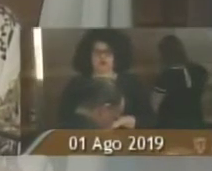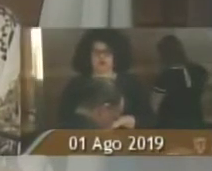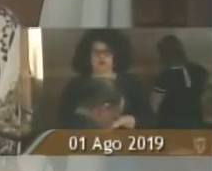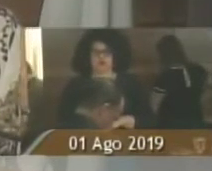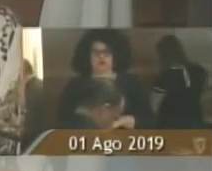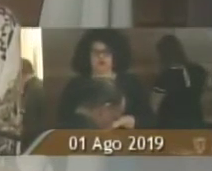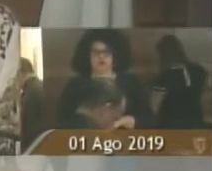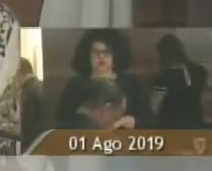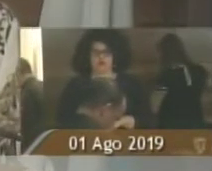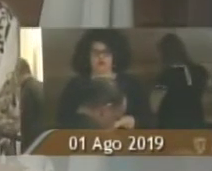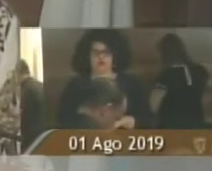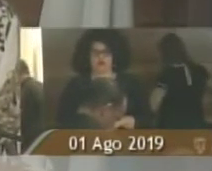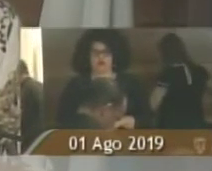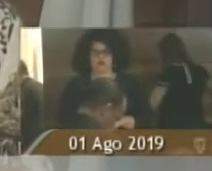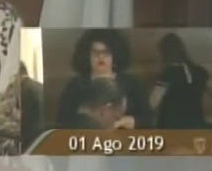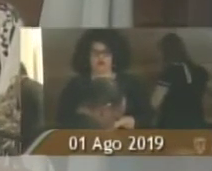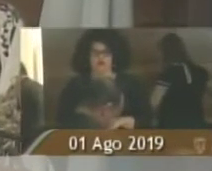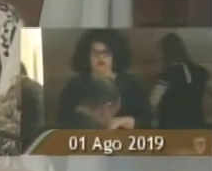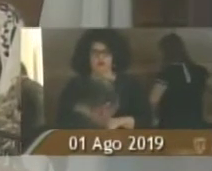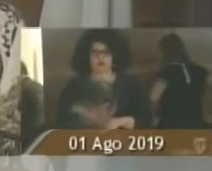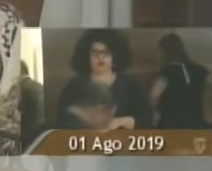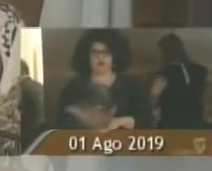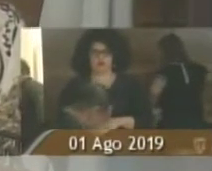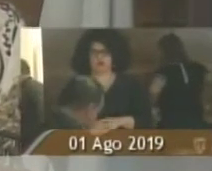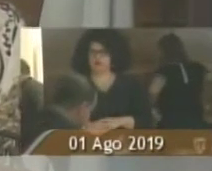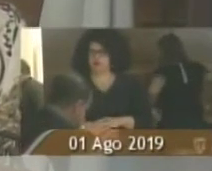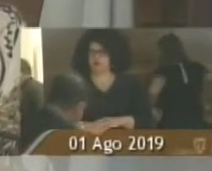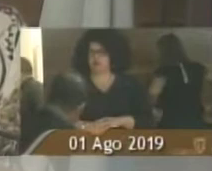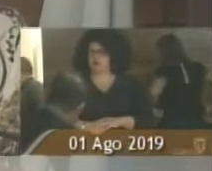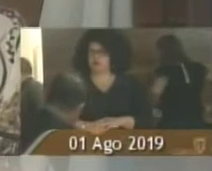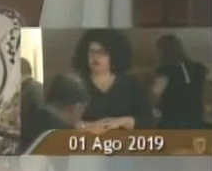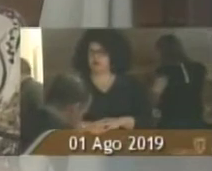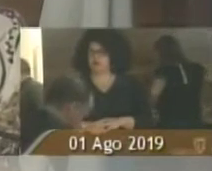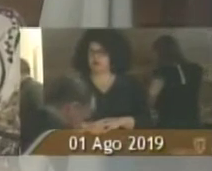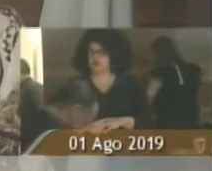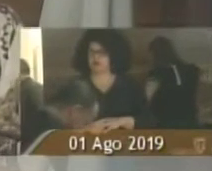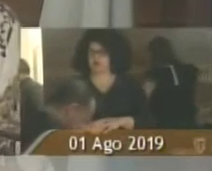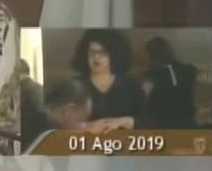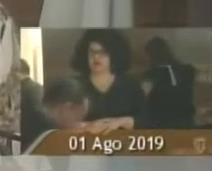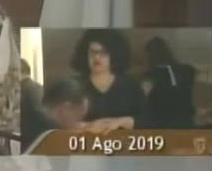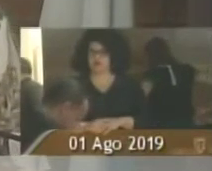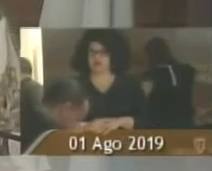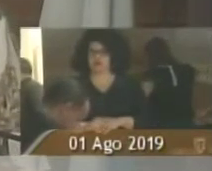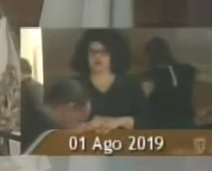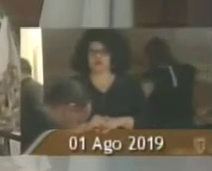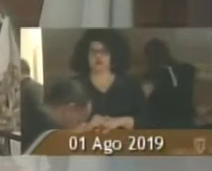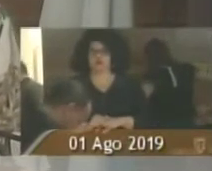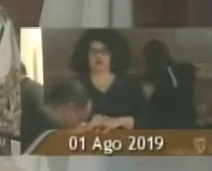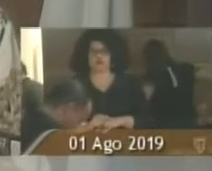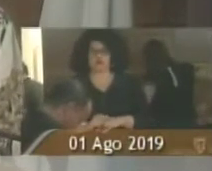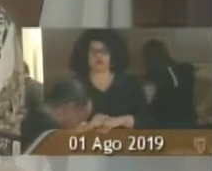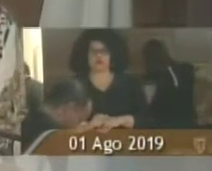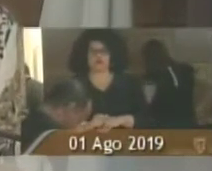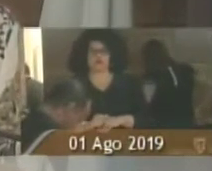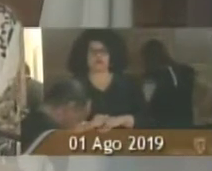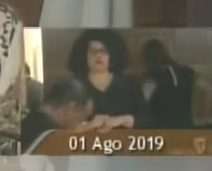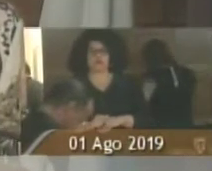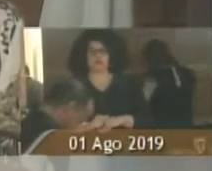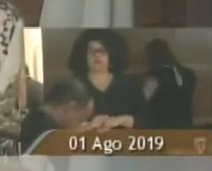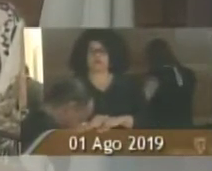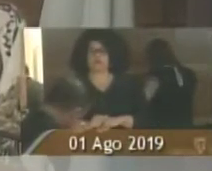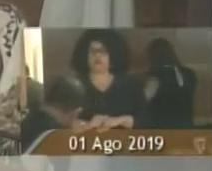Câmara continua... Os vereadores continuam trabalhando, os funcionários da casa, os